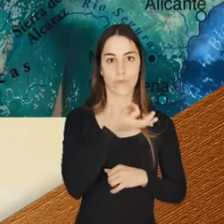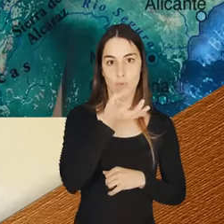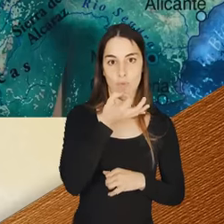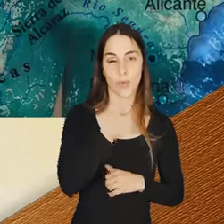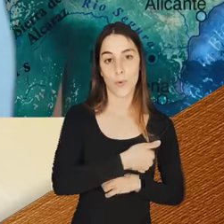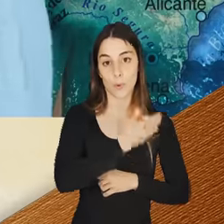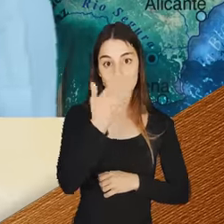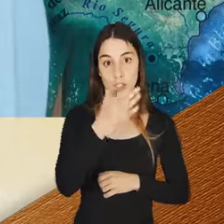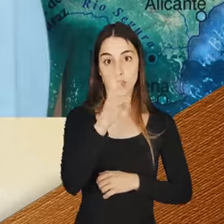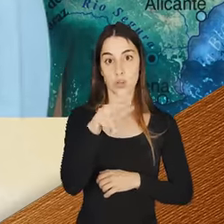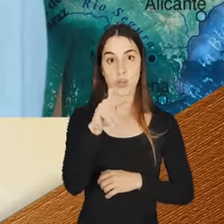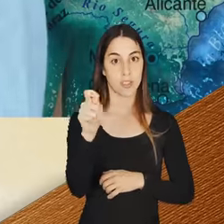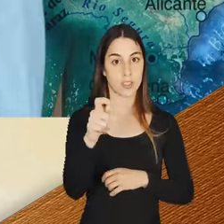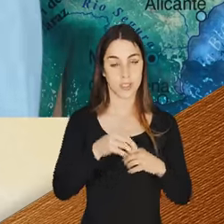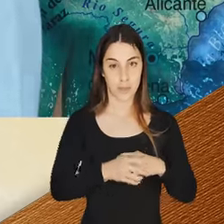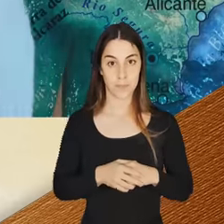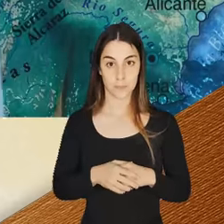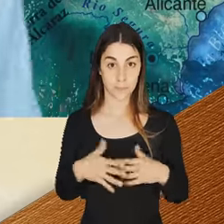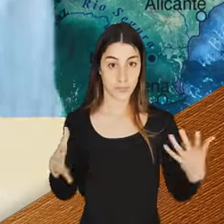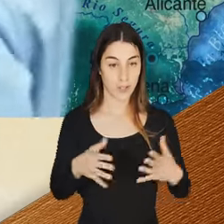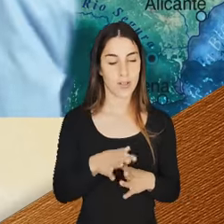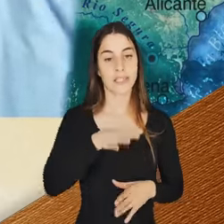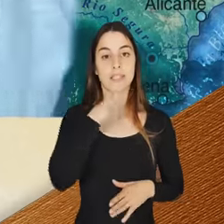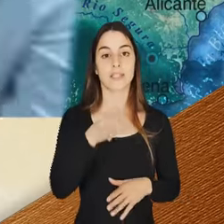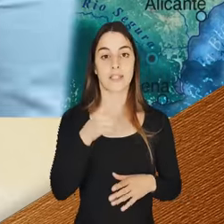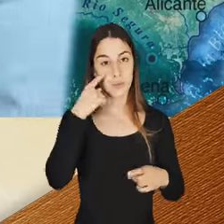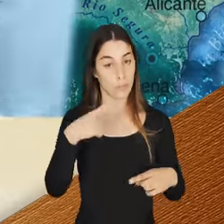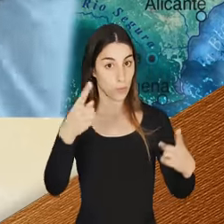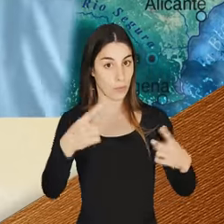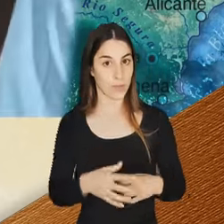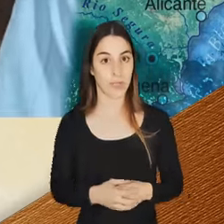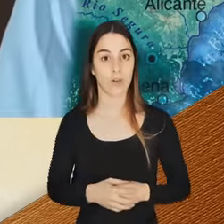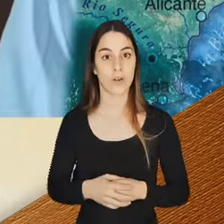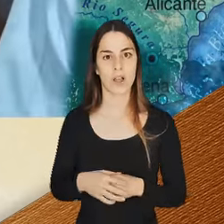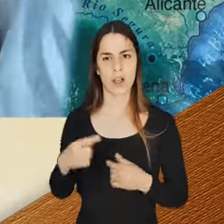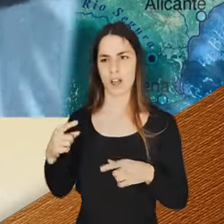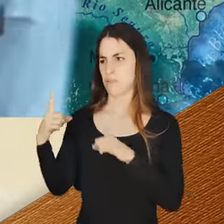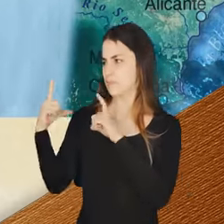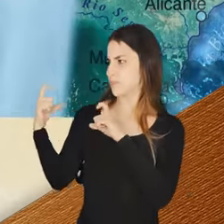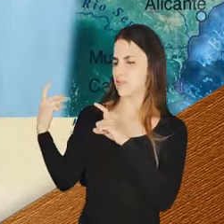Jorge. Diga-nos então ao nosso grande público, podemos ir à praia este fim de semana?